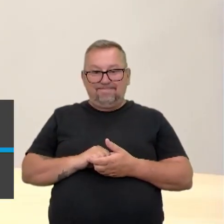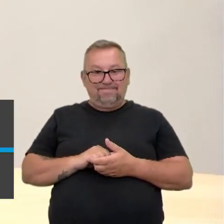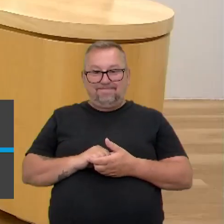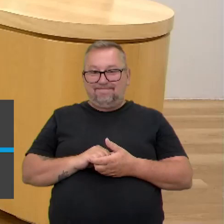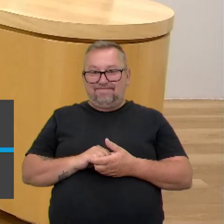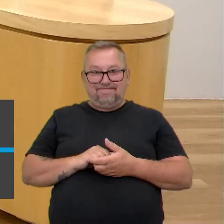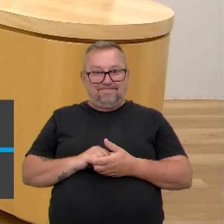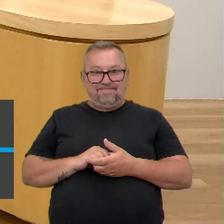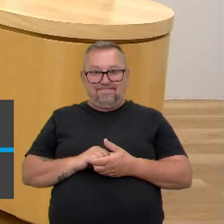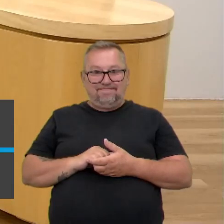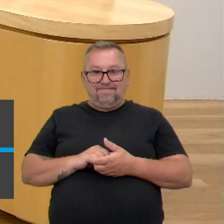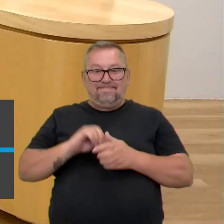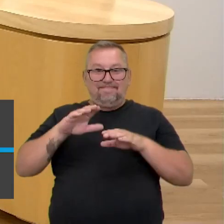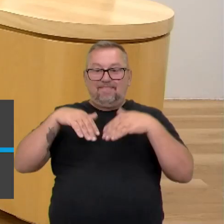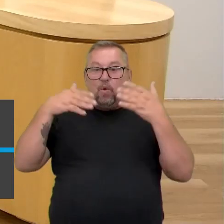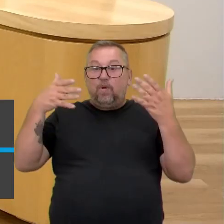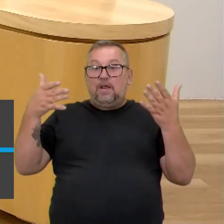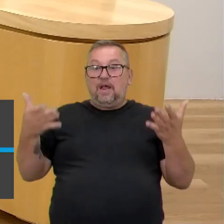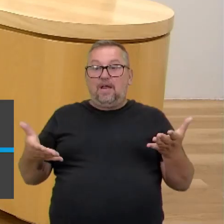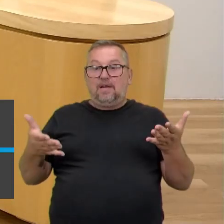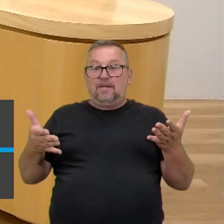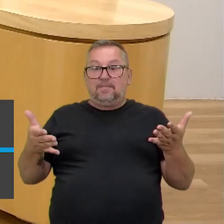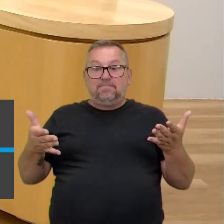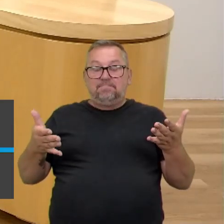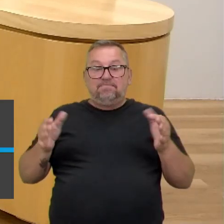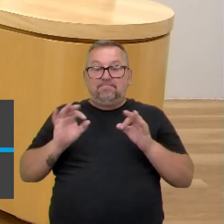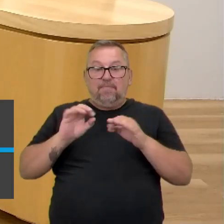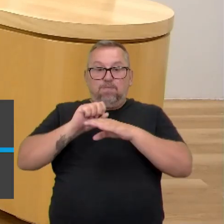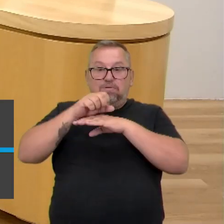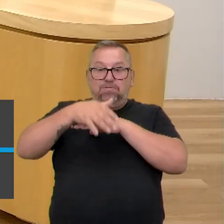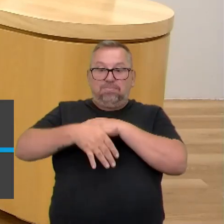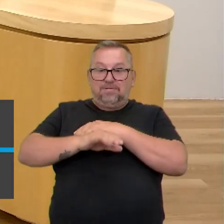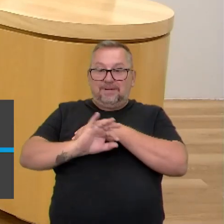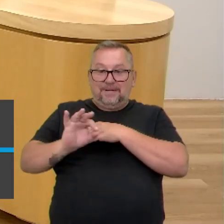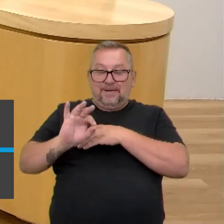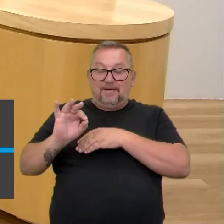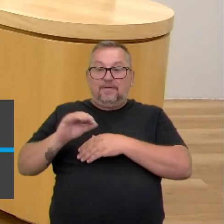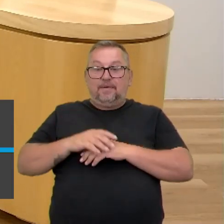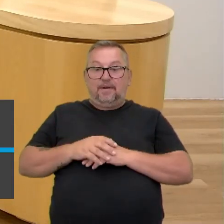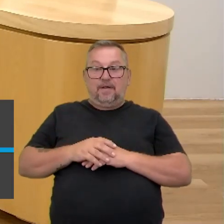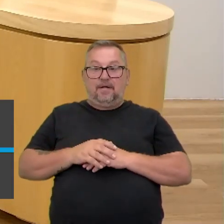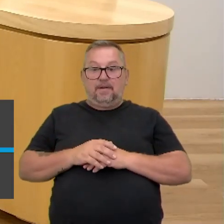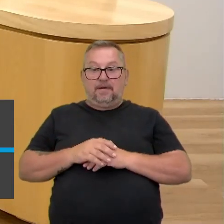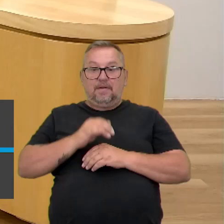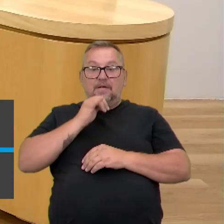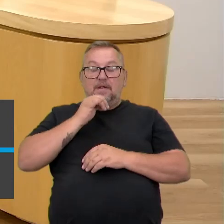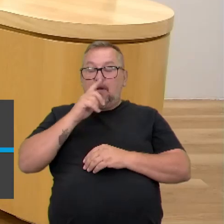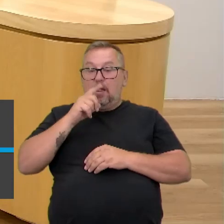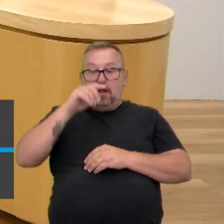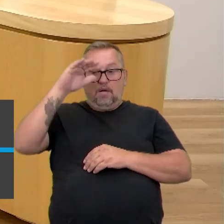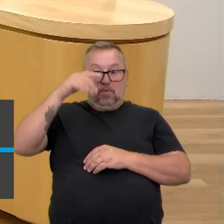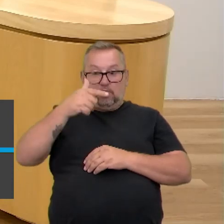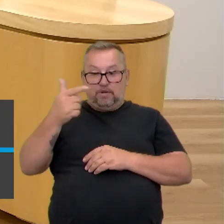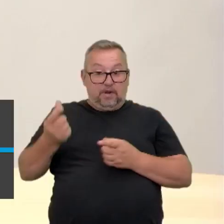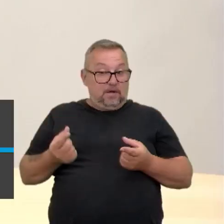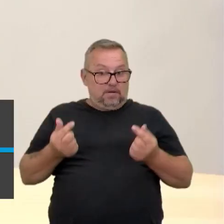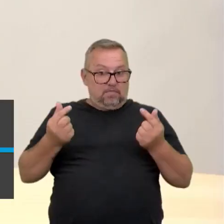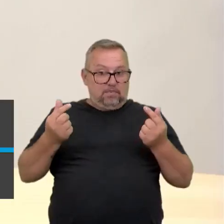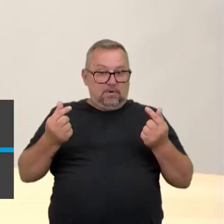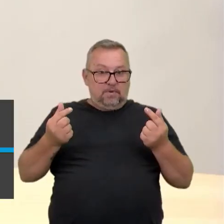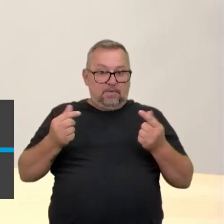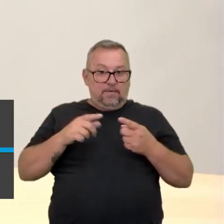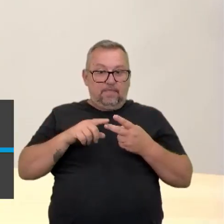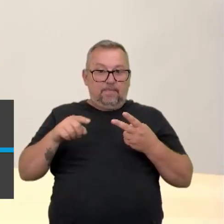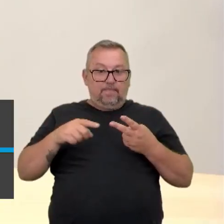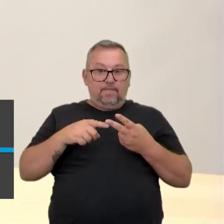caem, não desabam. Não, bairro com gente... Tipo, bairros de elite não alaga. Você